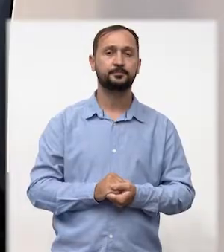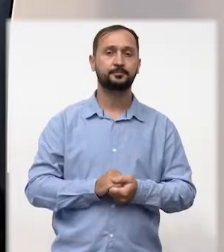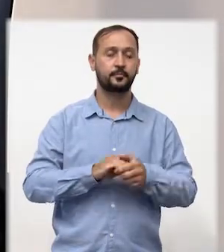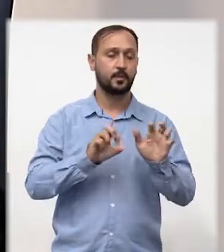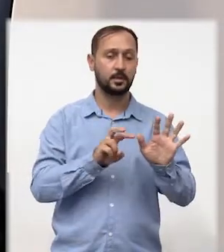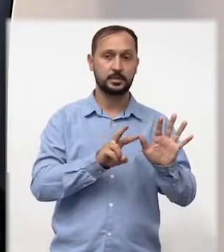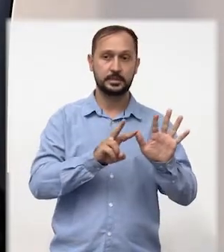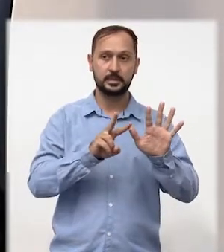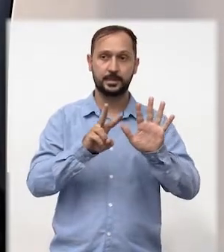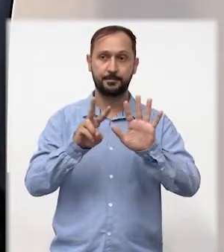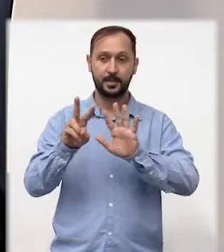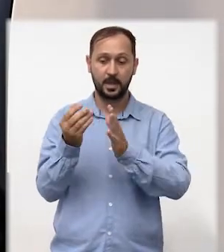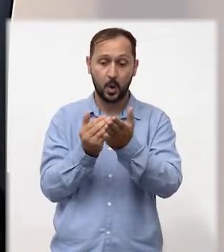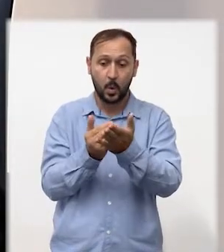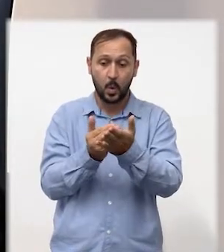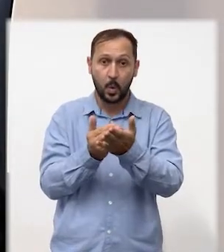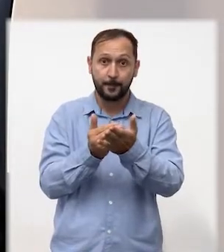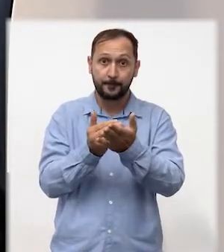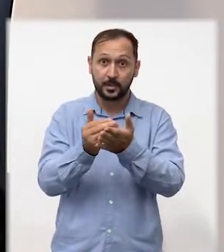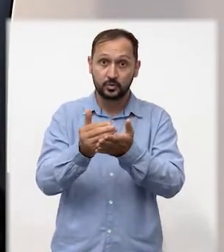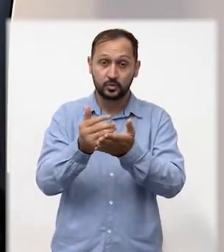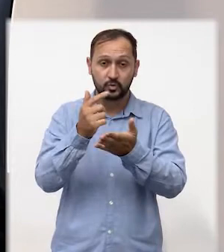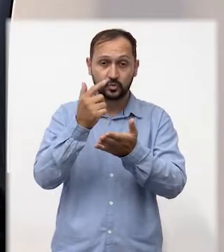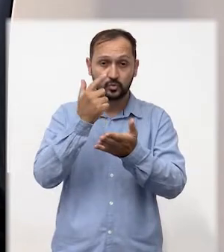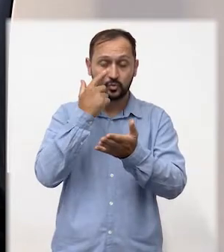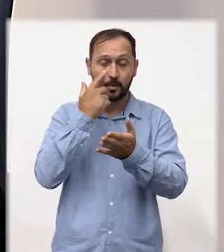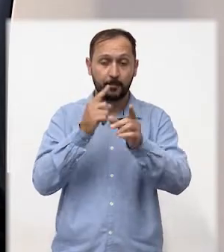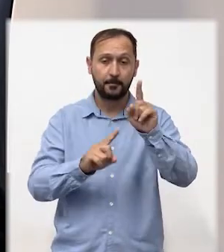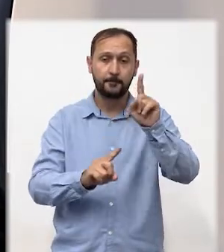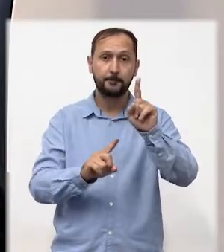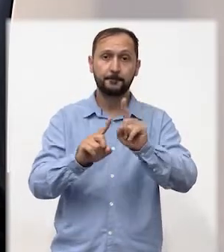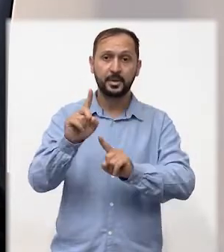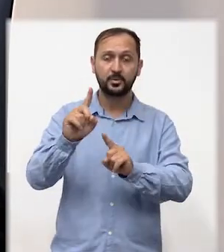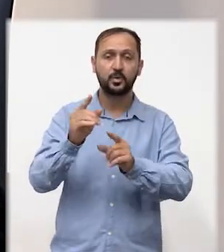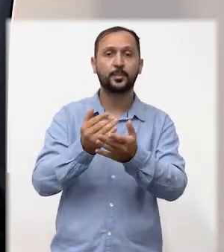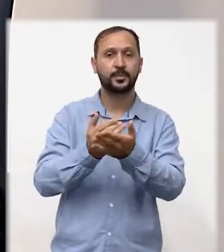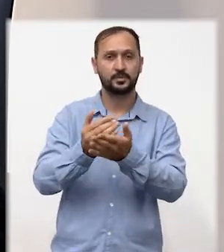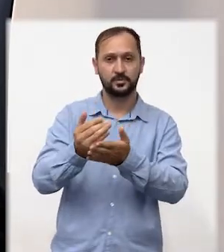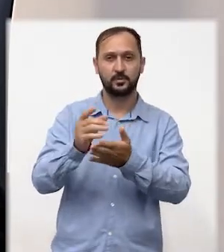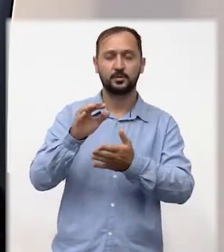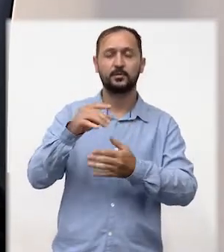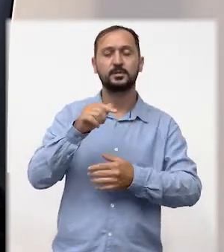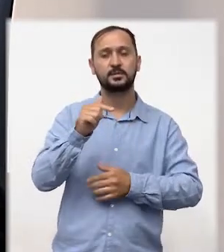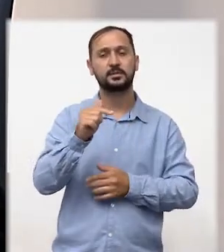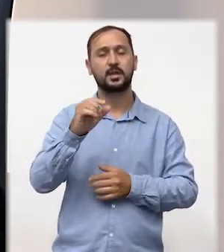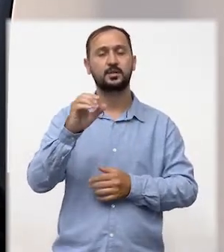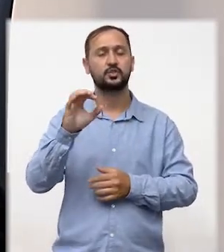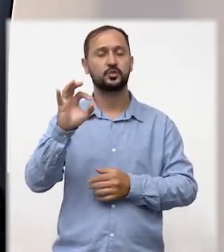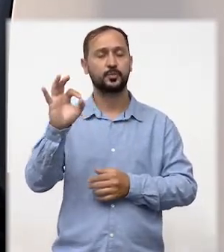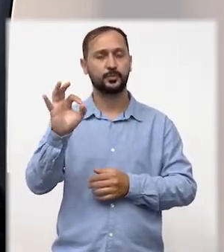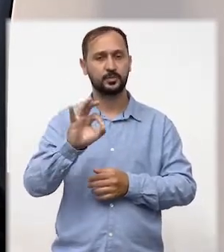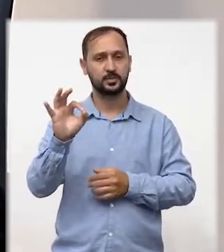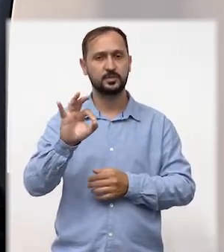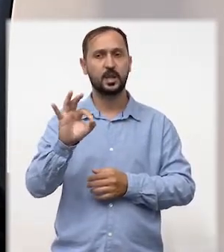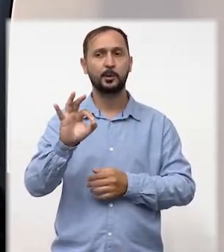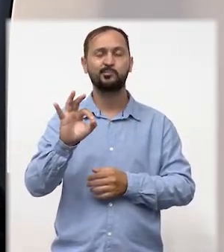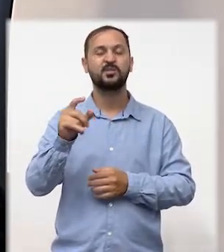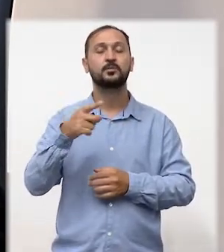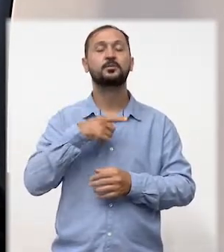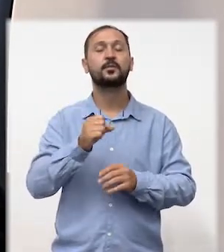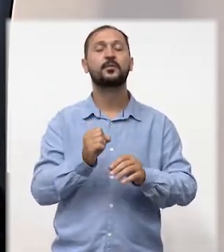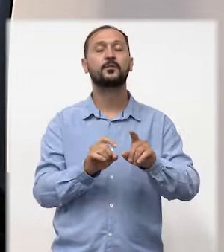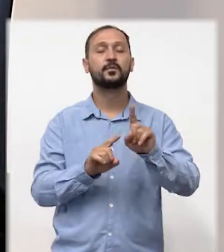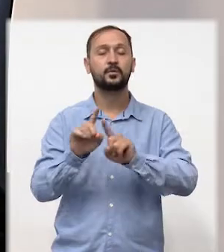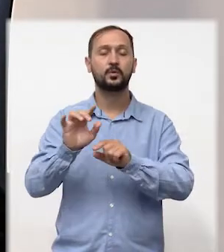Uma semana depois dos primeiros registros da doença, houve um aumento de 700% nos casos